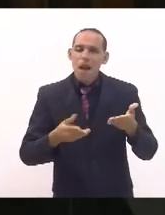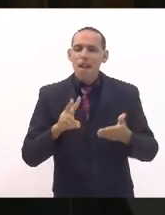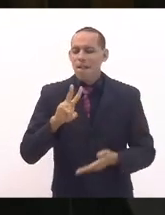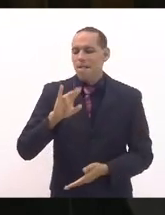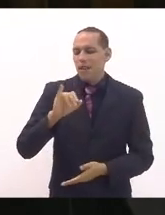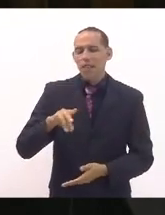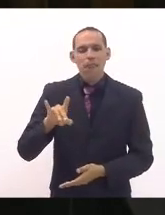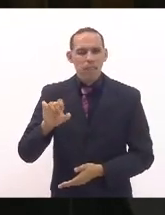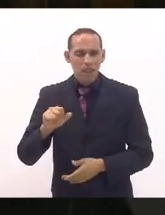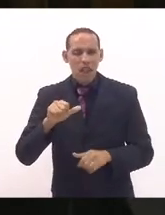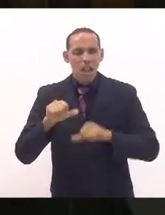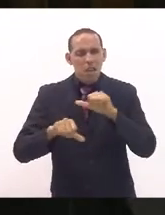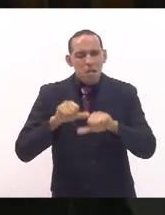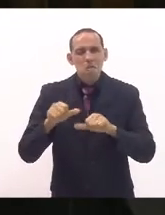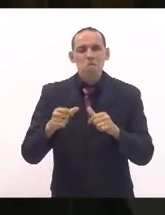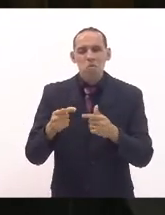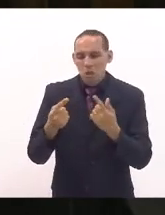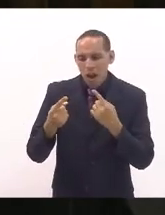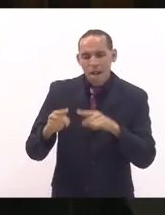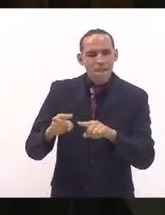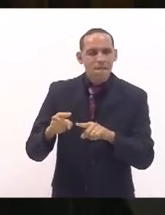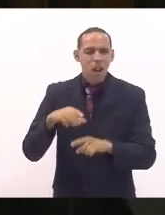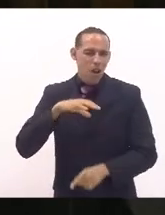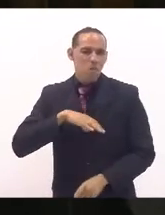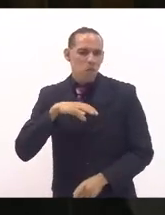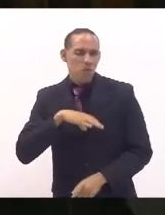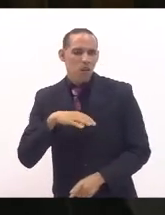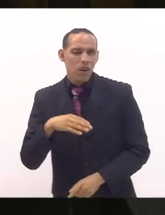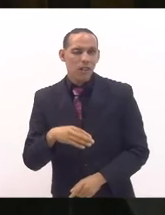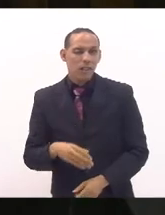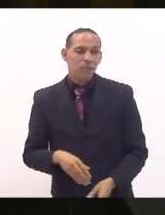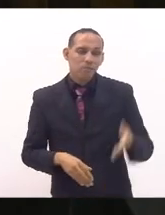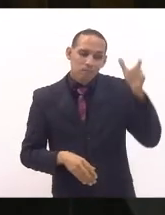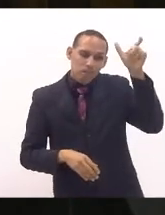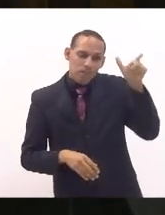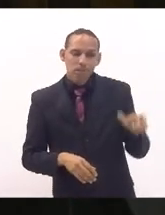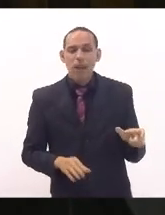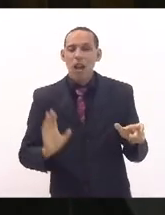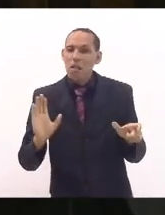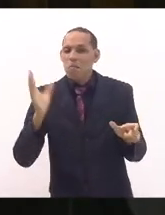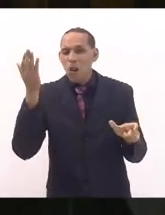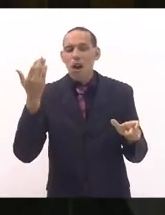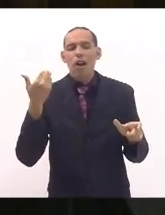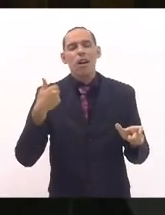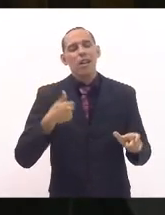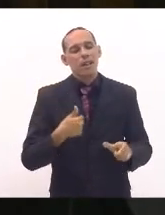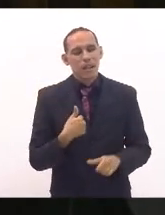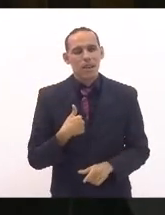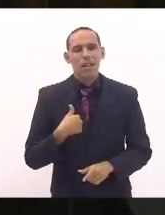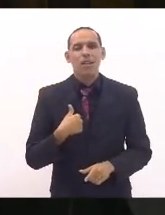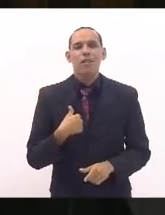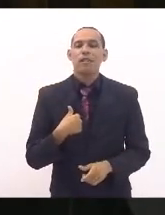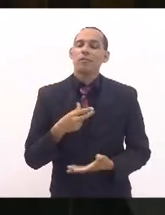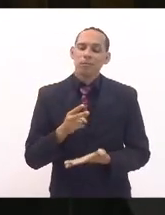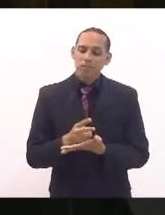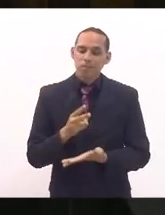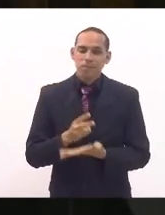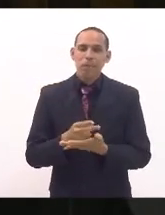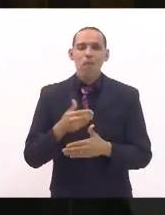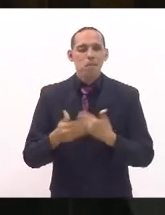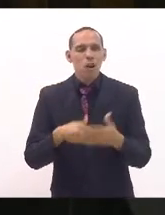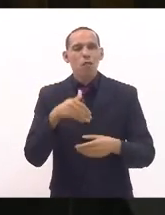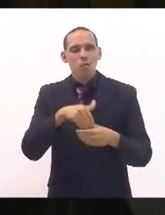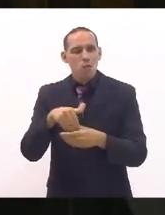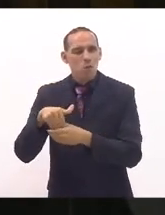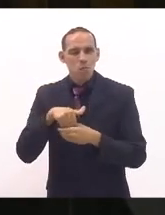nosso vernáculo, a nossa língua portuguesa, é para esse mesmo hipócrita que eu, ainda no processo